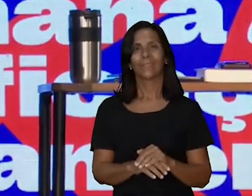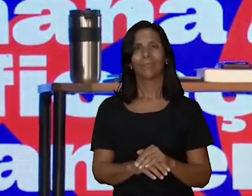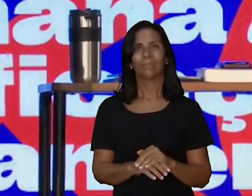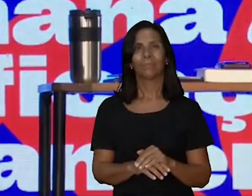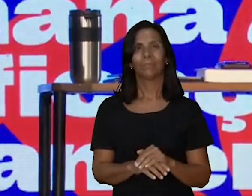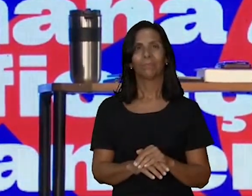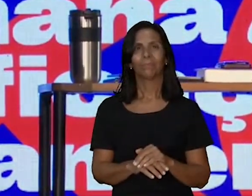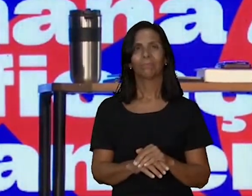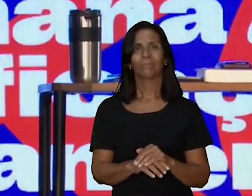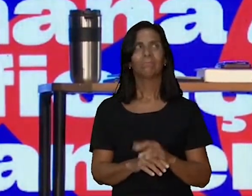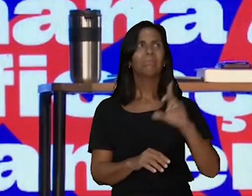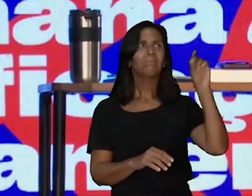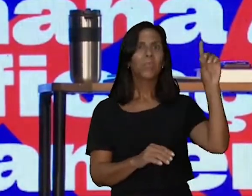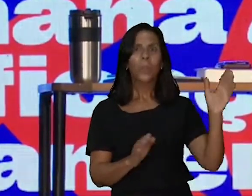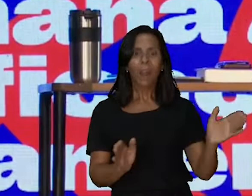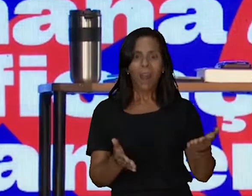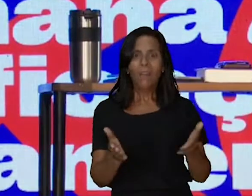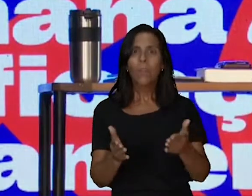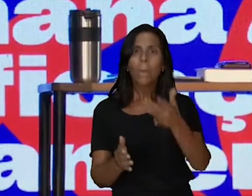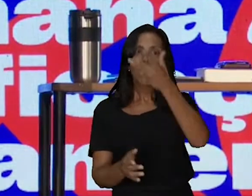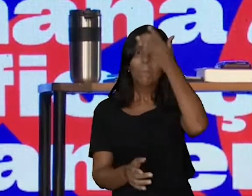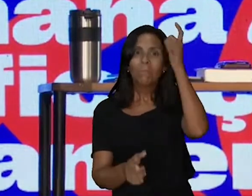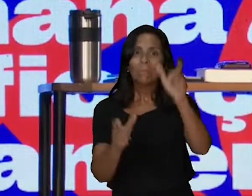Deus levantou pessoas simples,